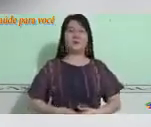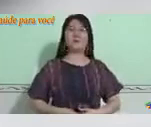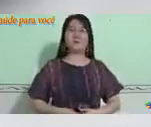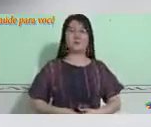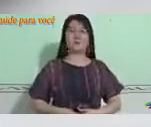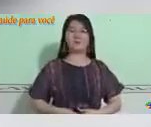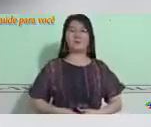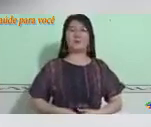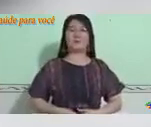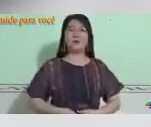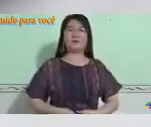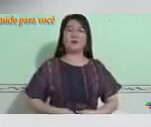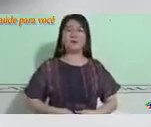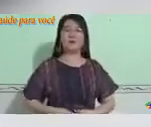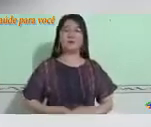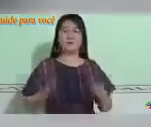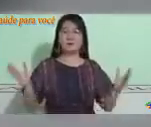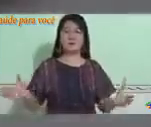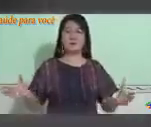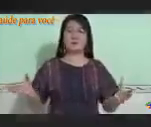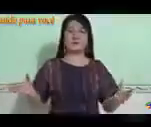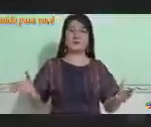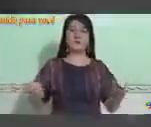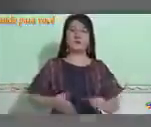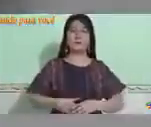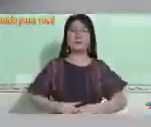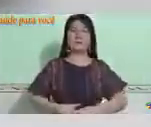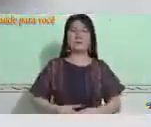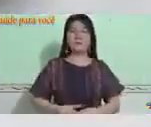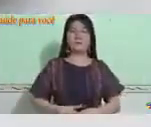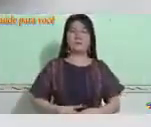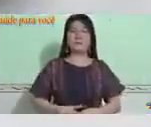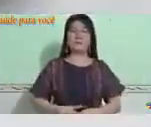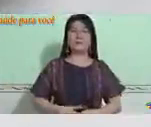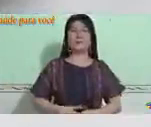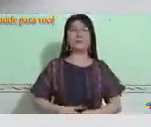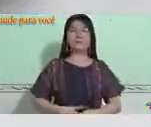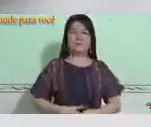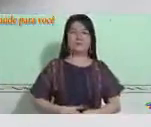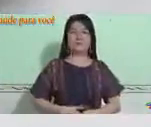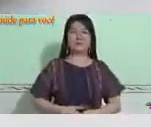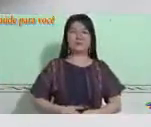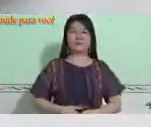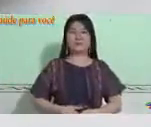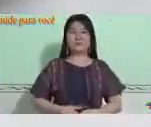geralmente, vírgula, esta condição é diagnosticada entre a sexta e nona semana de gestação.